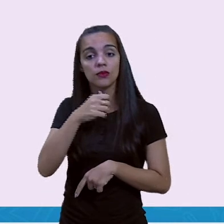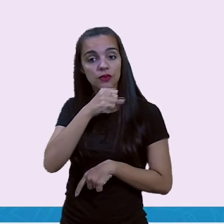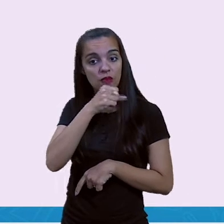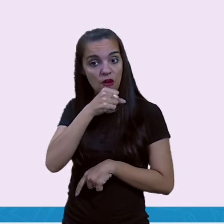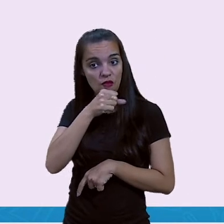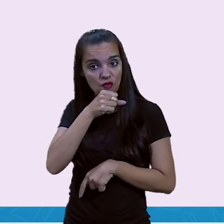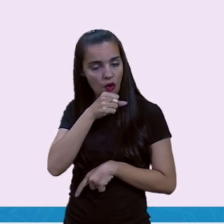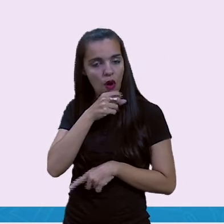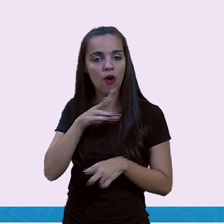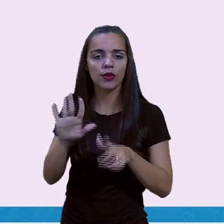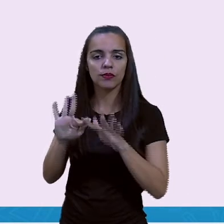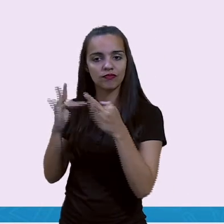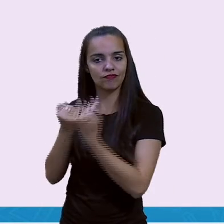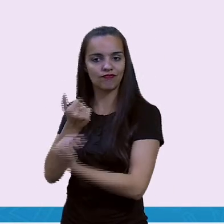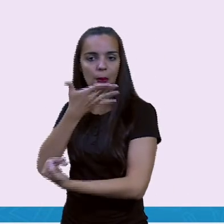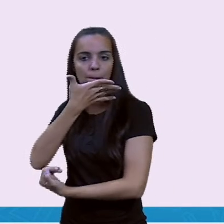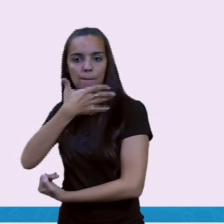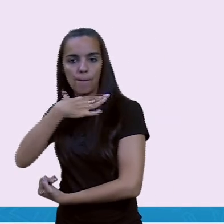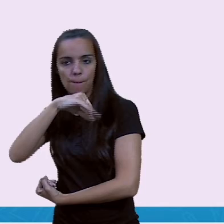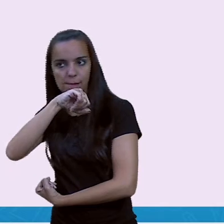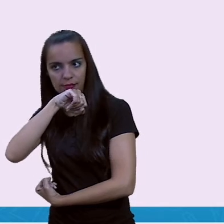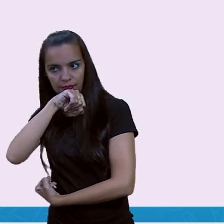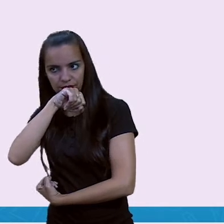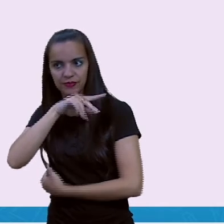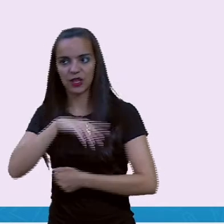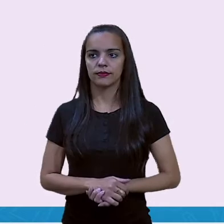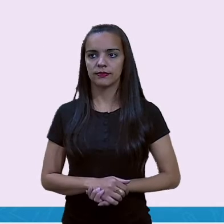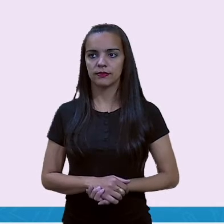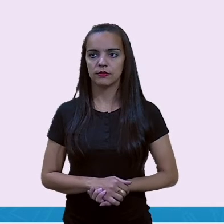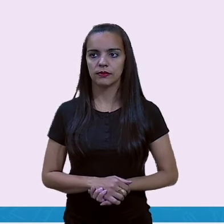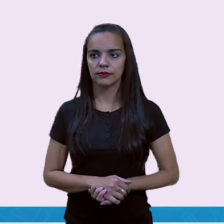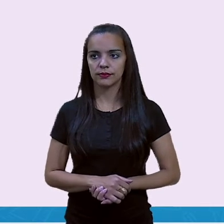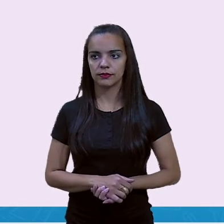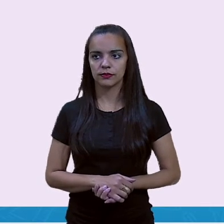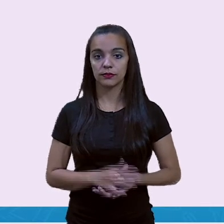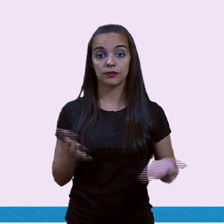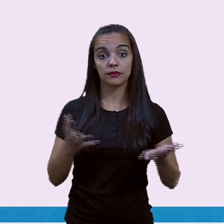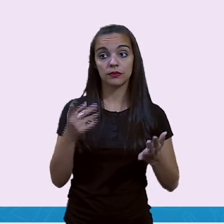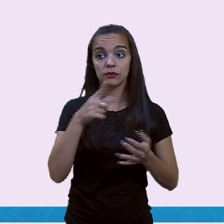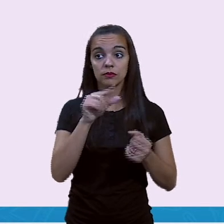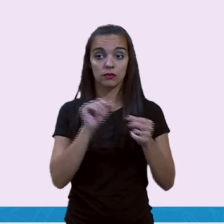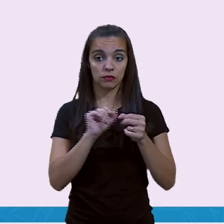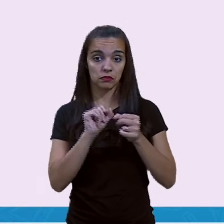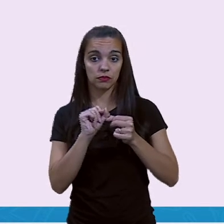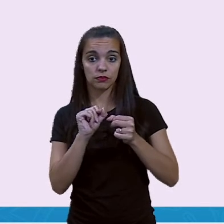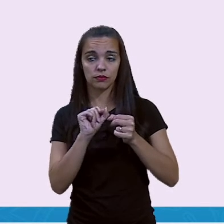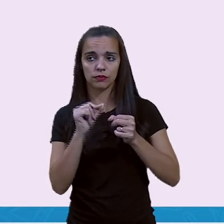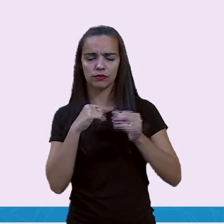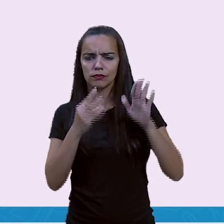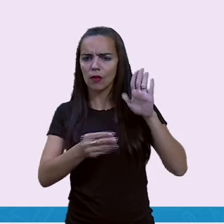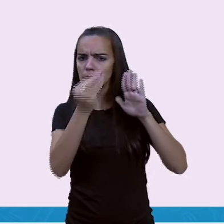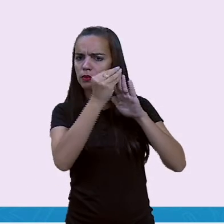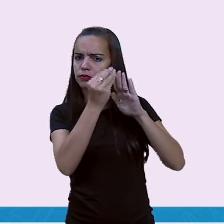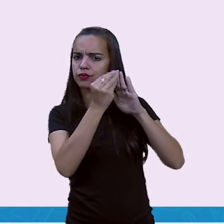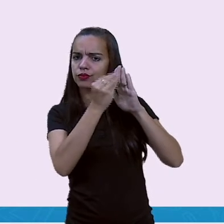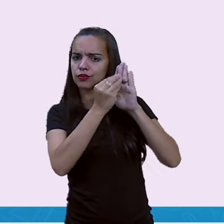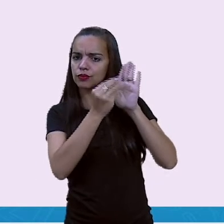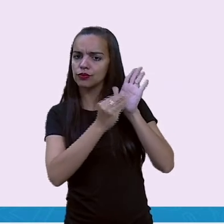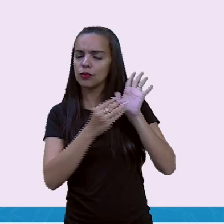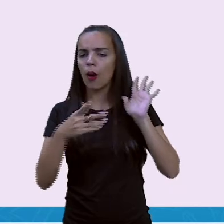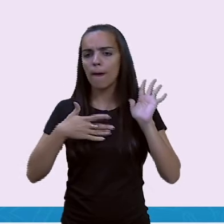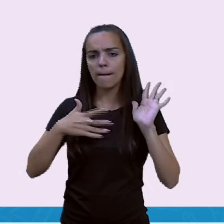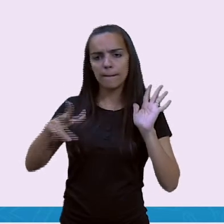por parte de pai. Preencha em seu caderno. Aqui eu fiz um preenchimento com os meus